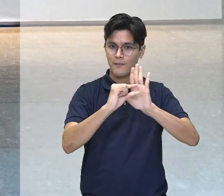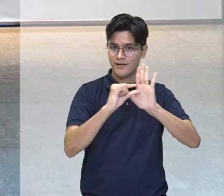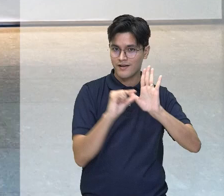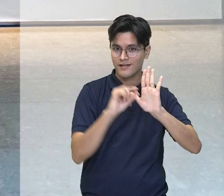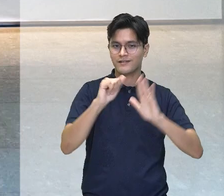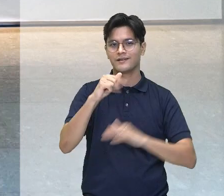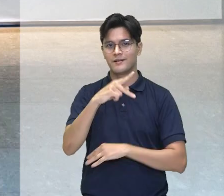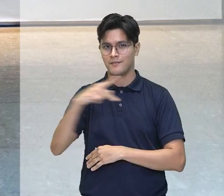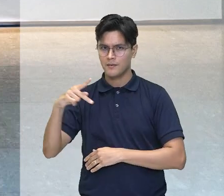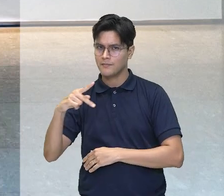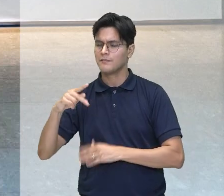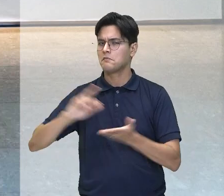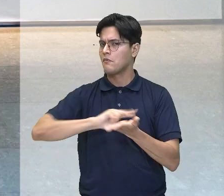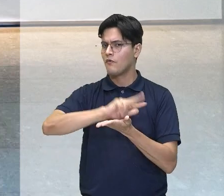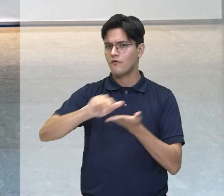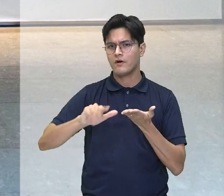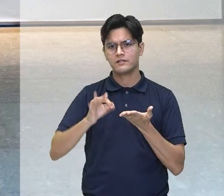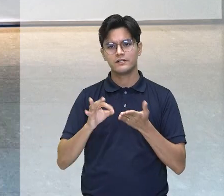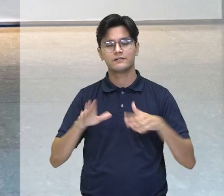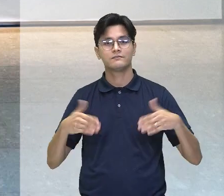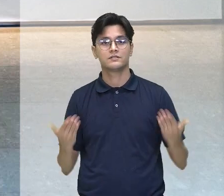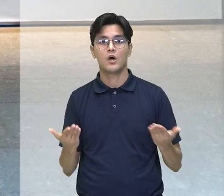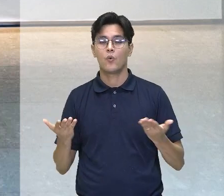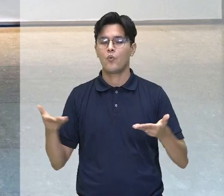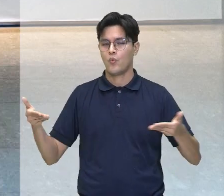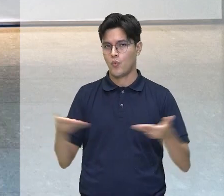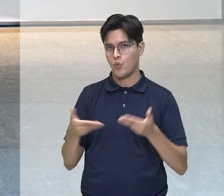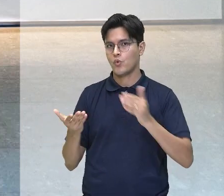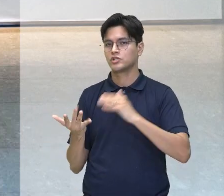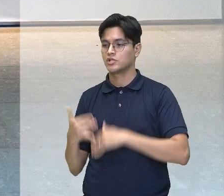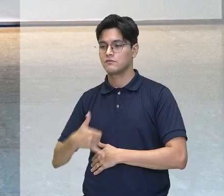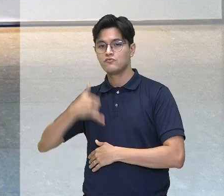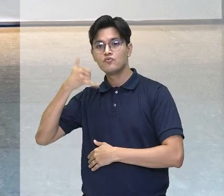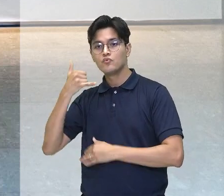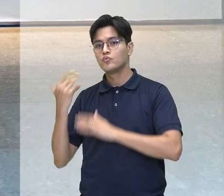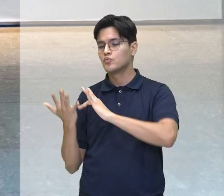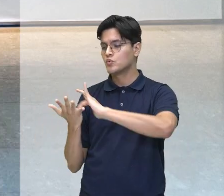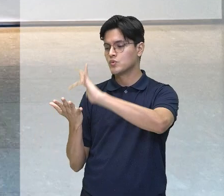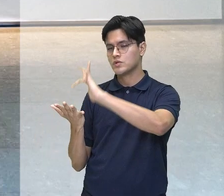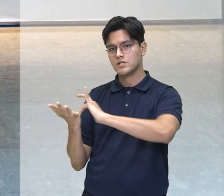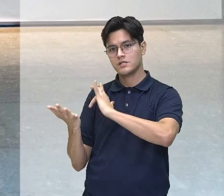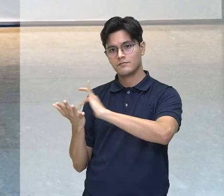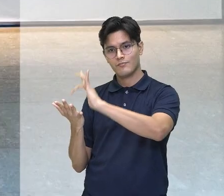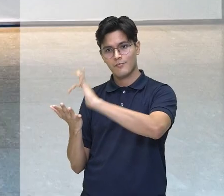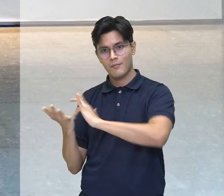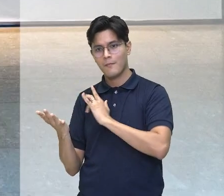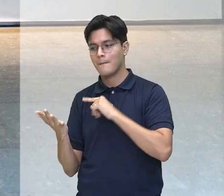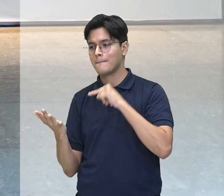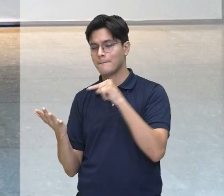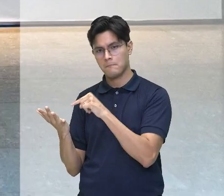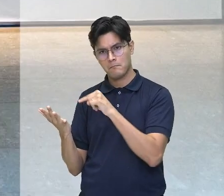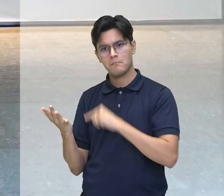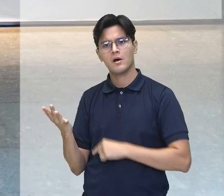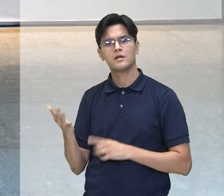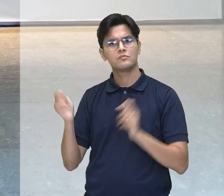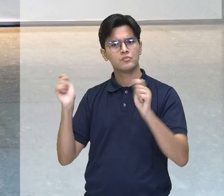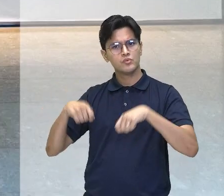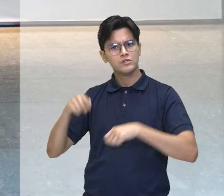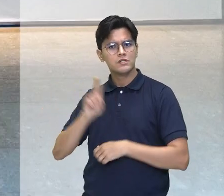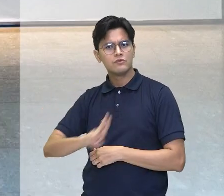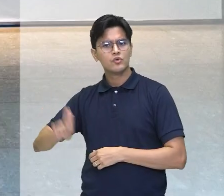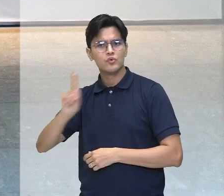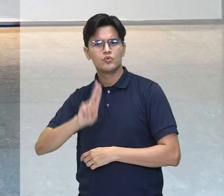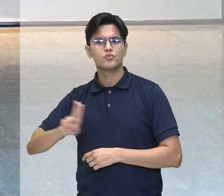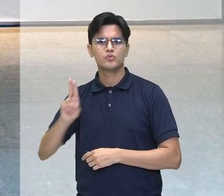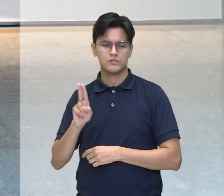Então, percebo que hoje os smartphones, eles englobam aí o trabalho que era executado por diferentes